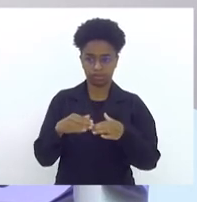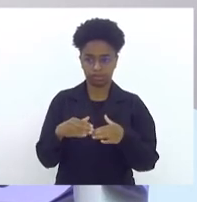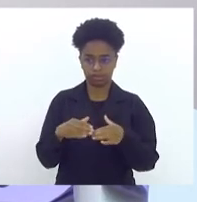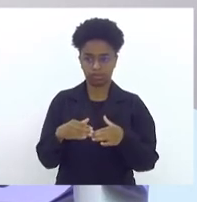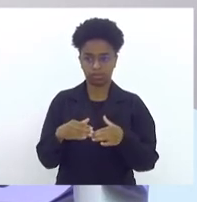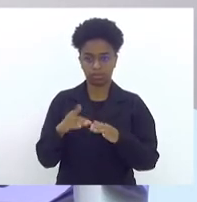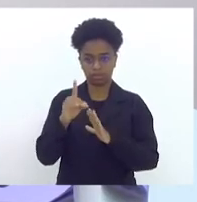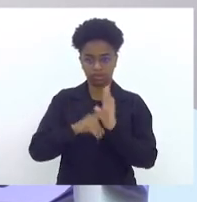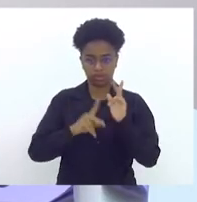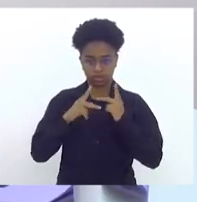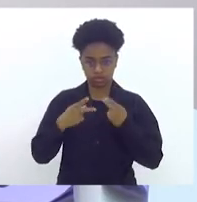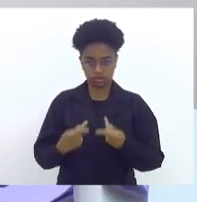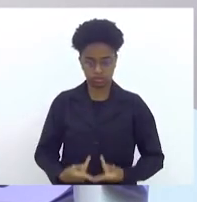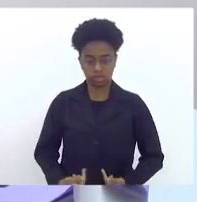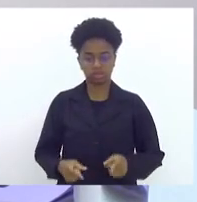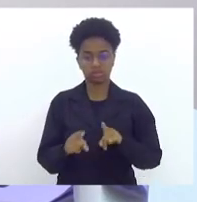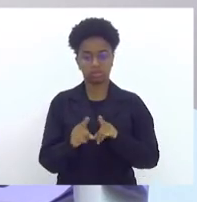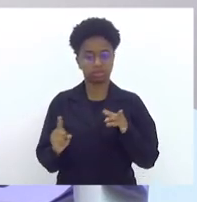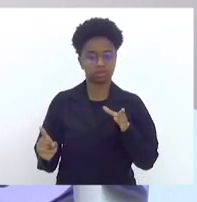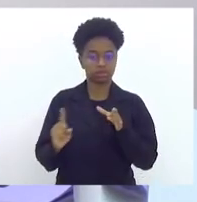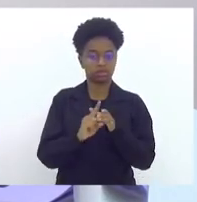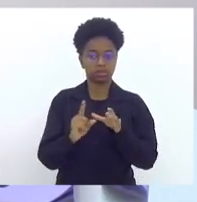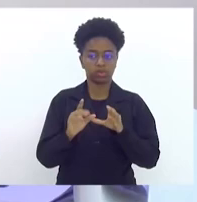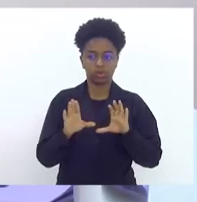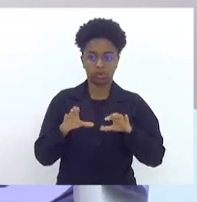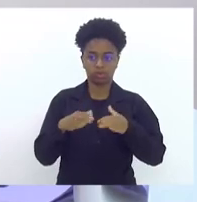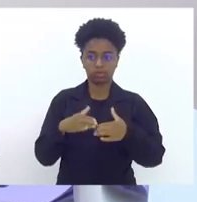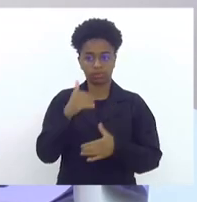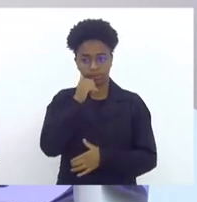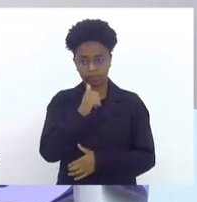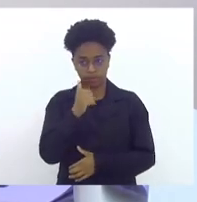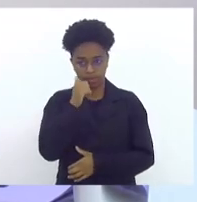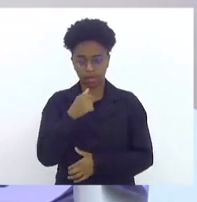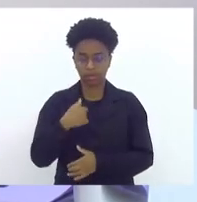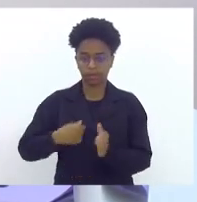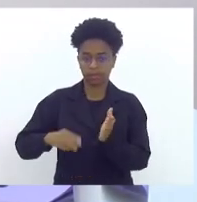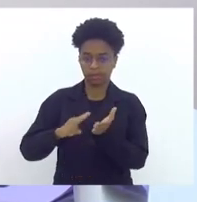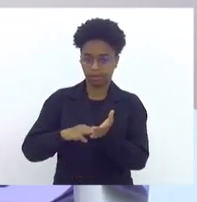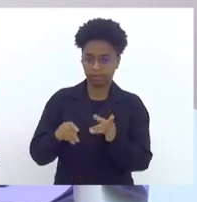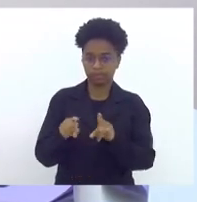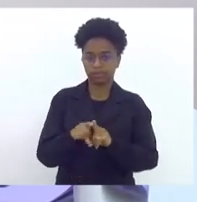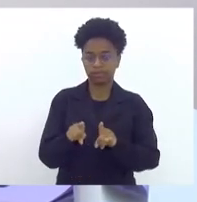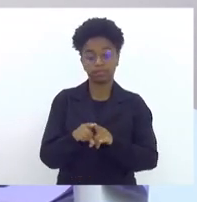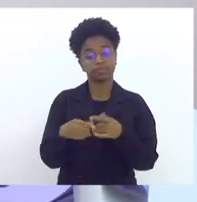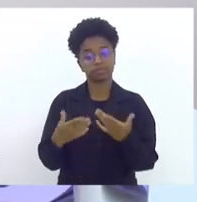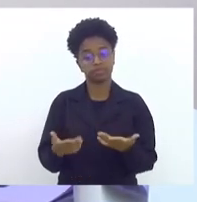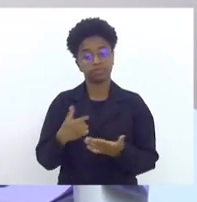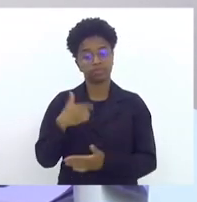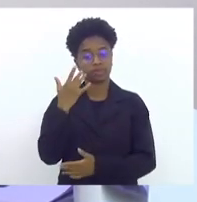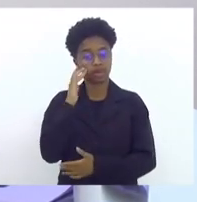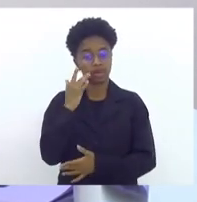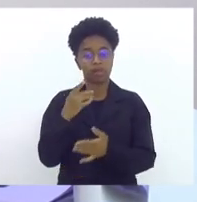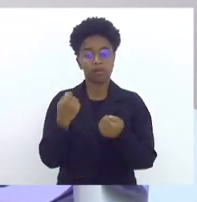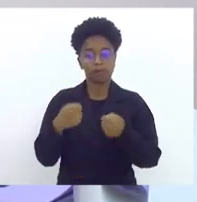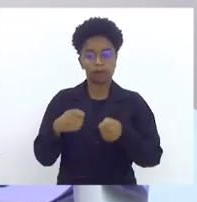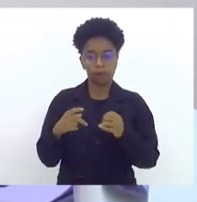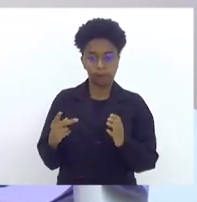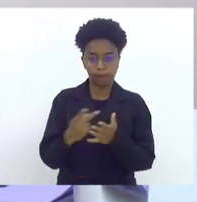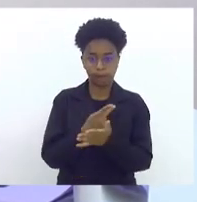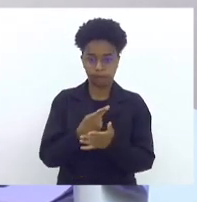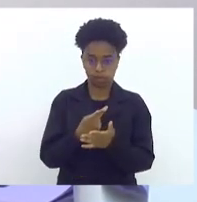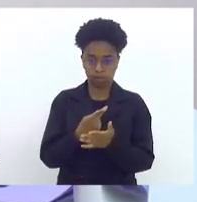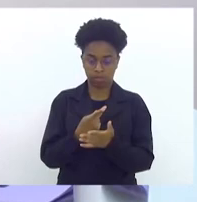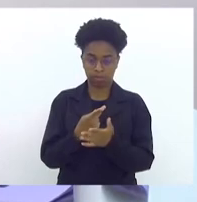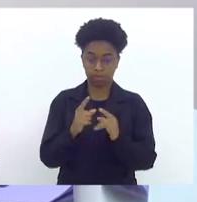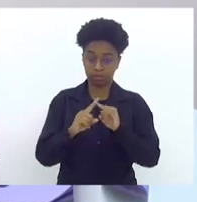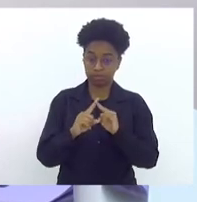direitos humanos integra comissão de mulheres também como membro efetivo também eu acho que tem que ser feitos encaminhamento E aí